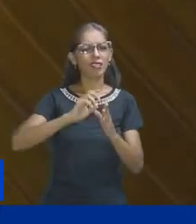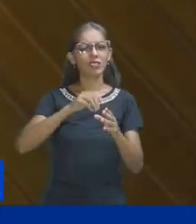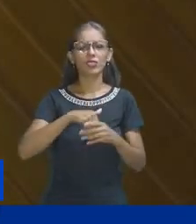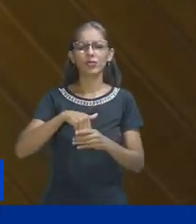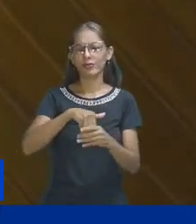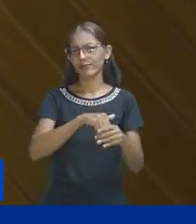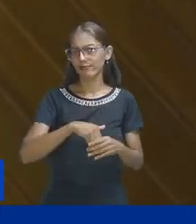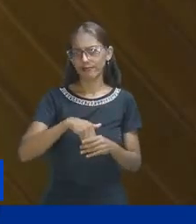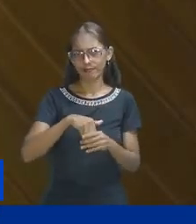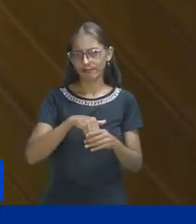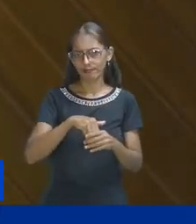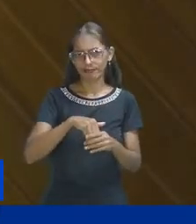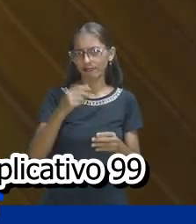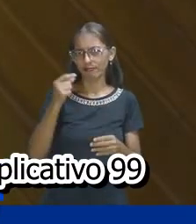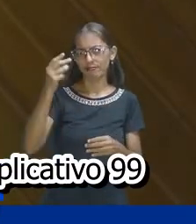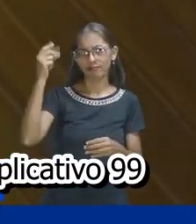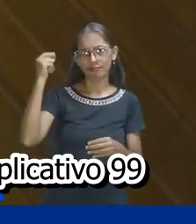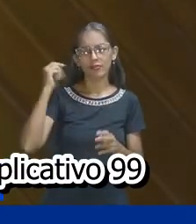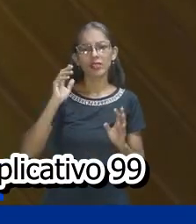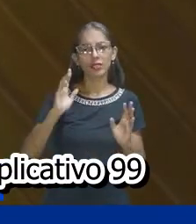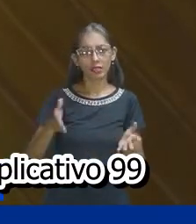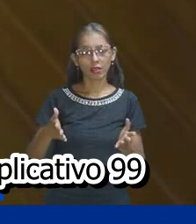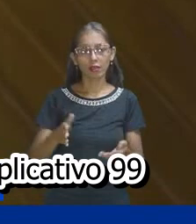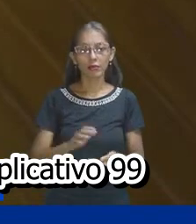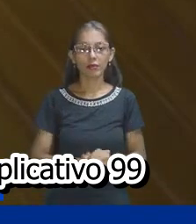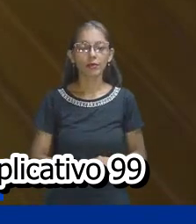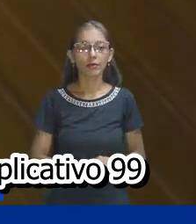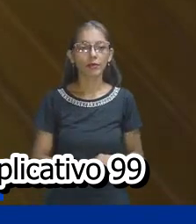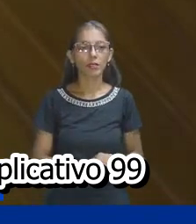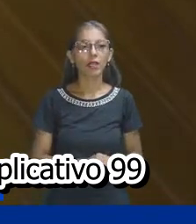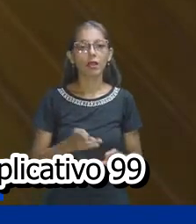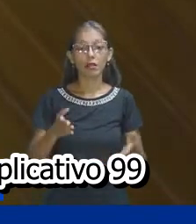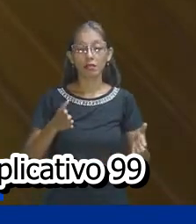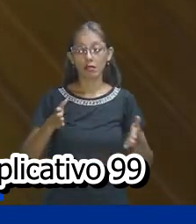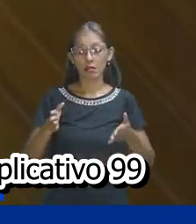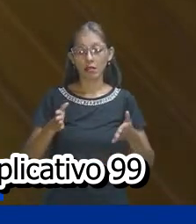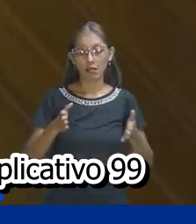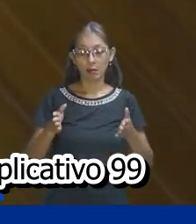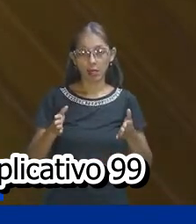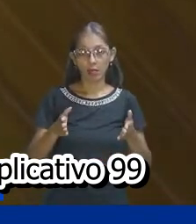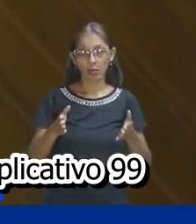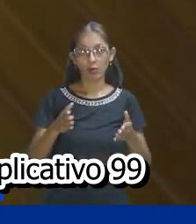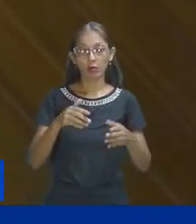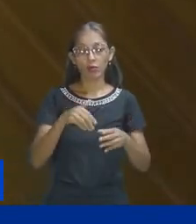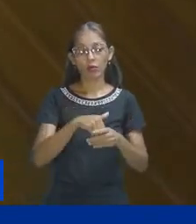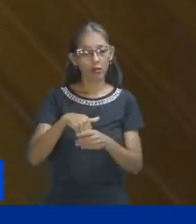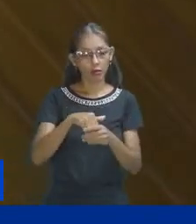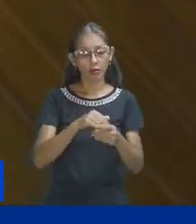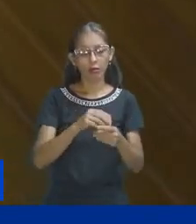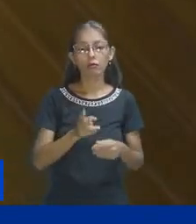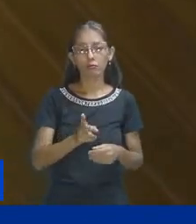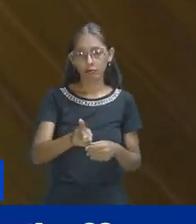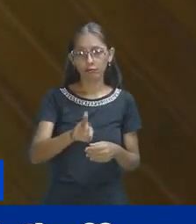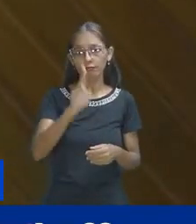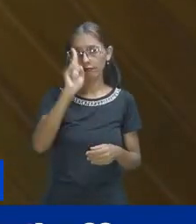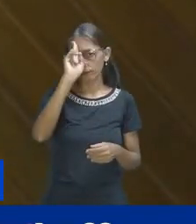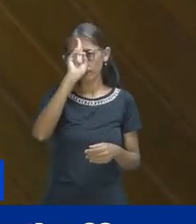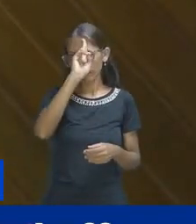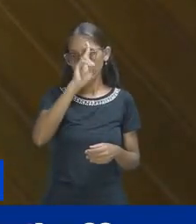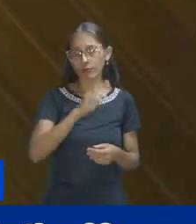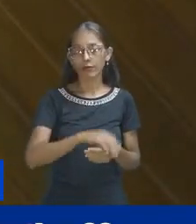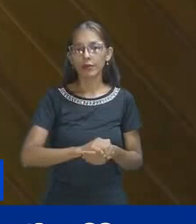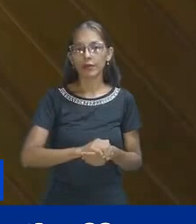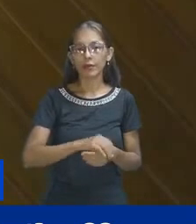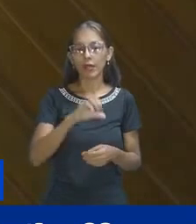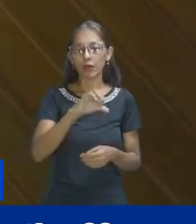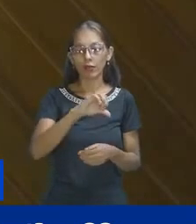continua sendo motorista de aplicativo. Isso foi comprovado nos autos, por meio de extrato do aplicativo 99. Nesse dia da